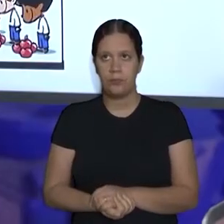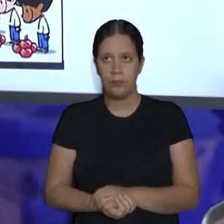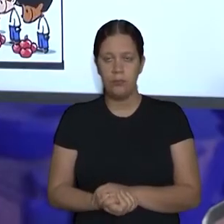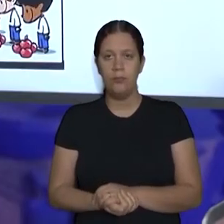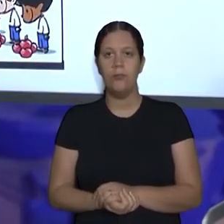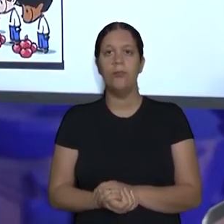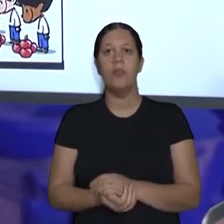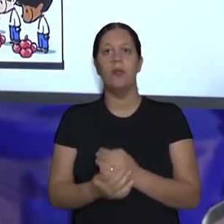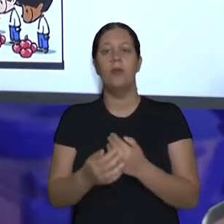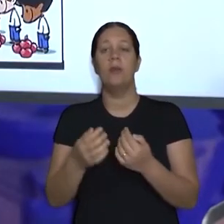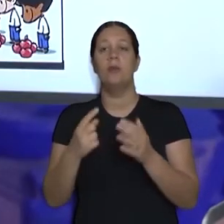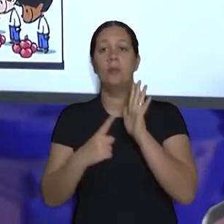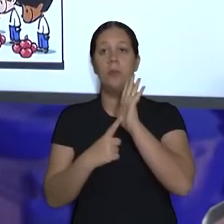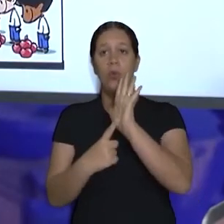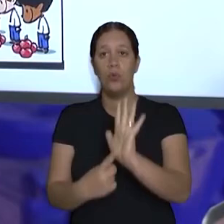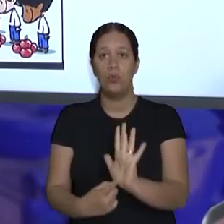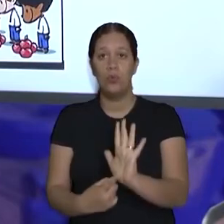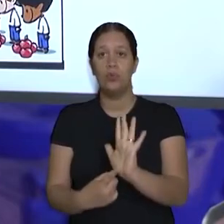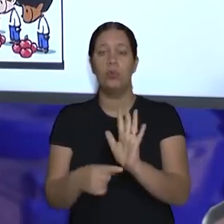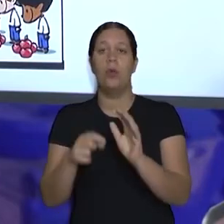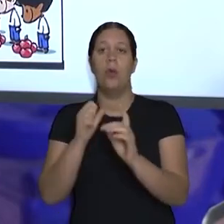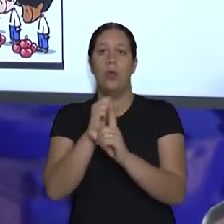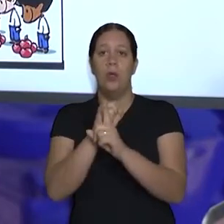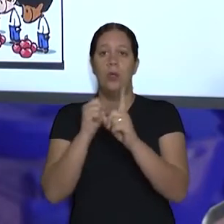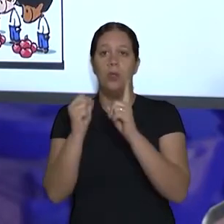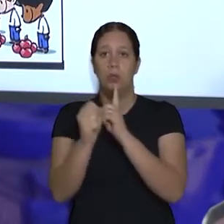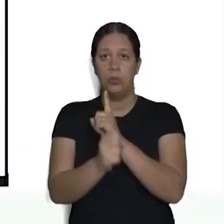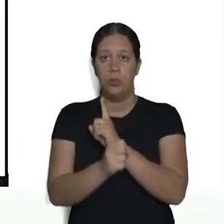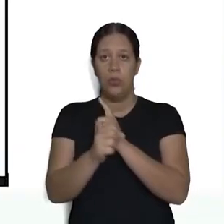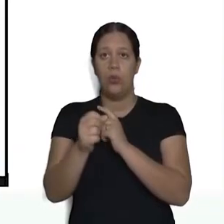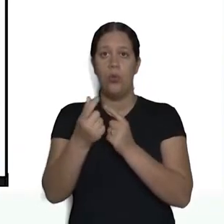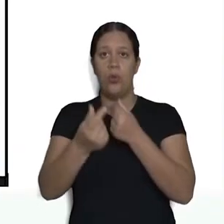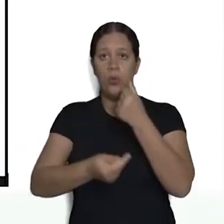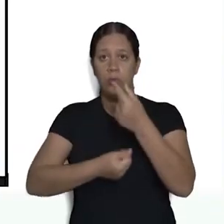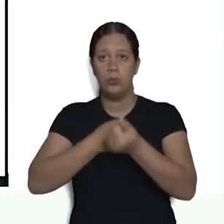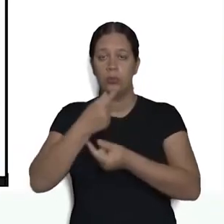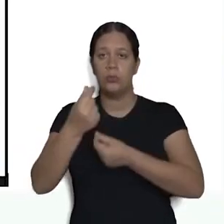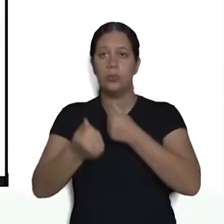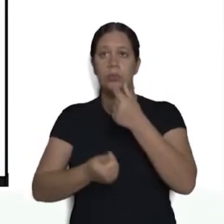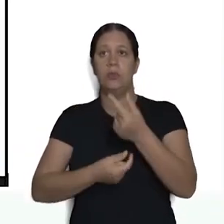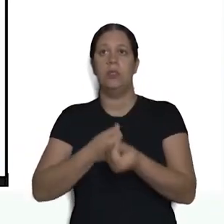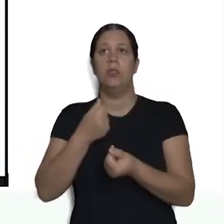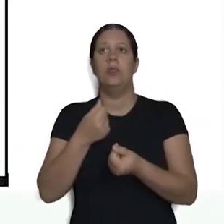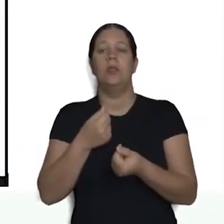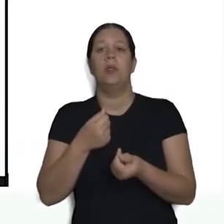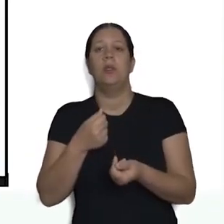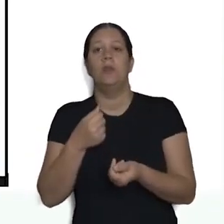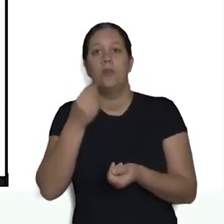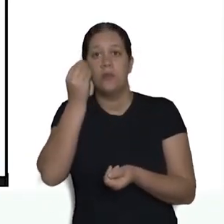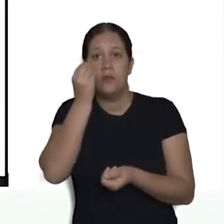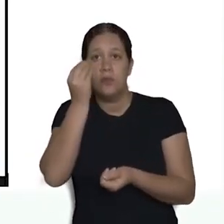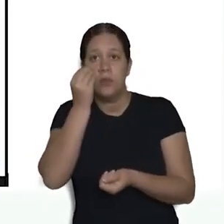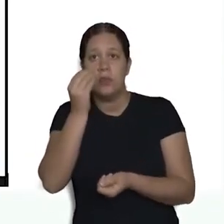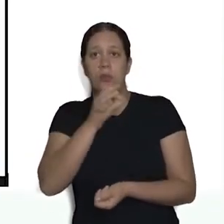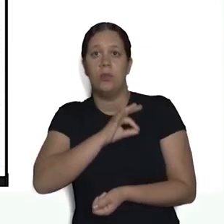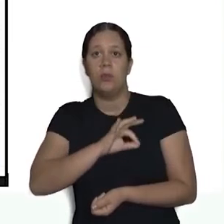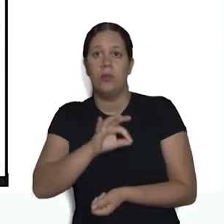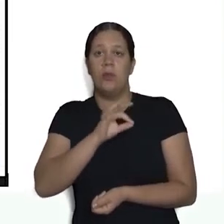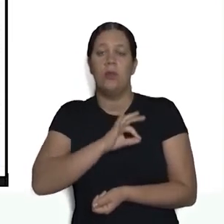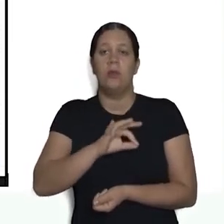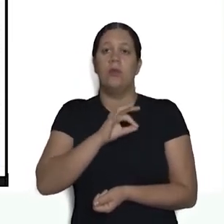Nós temos esses indicadores socioeconômicos através, como eu disse, né, a renda per capita, que é compreendida com a soma de toda a riqueza